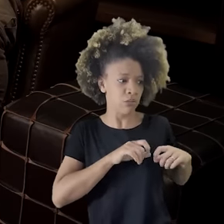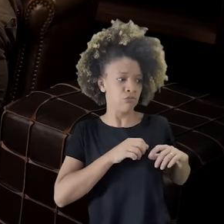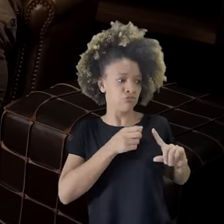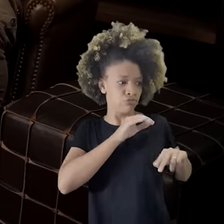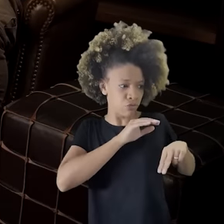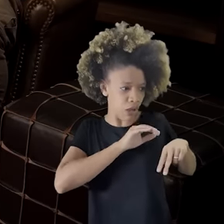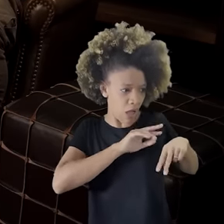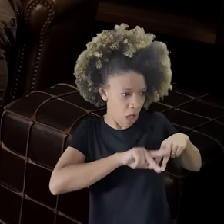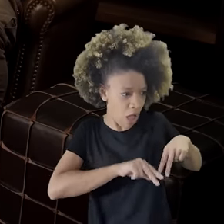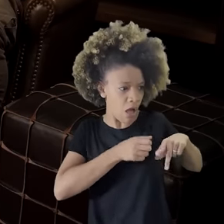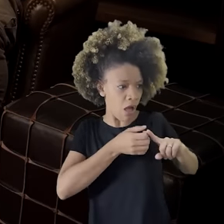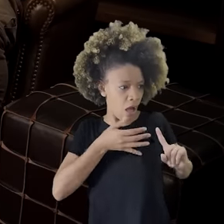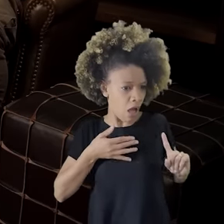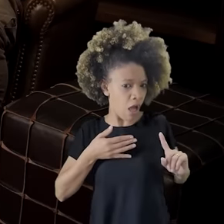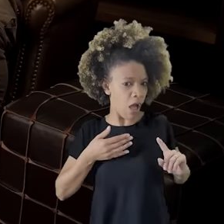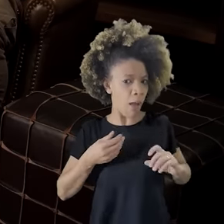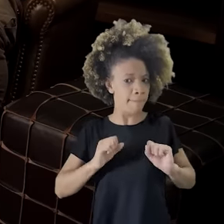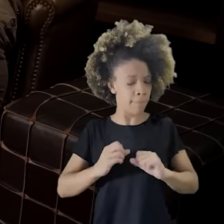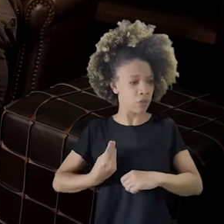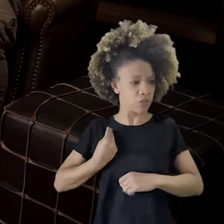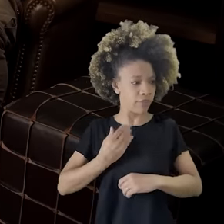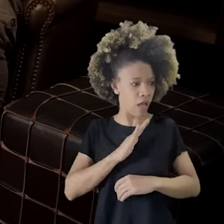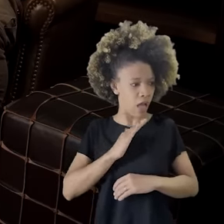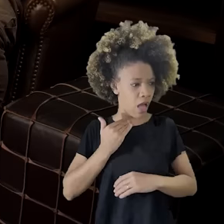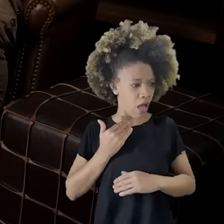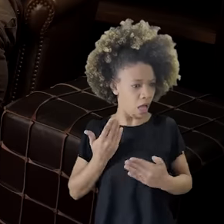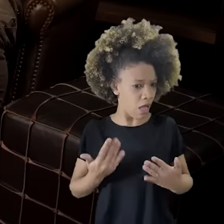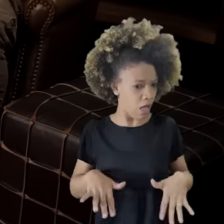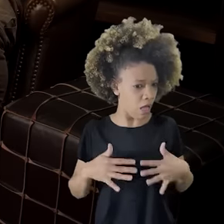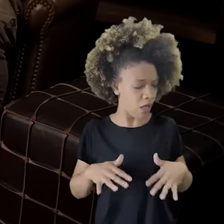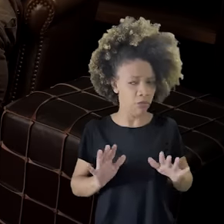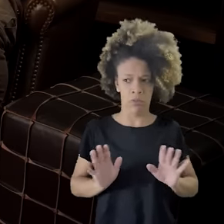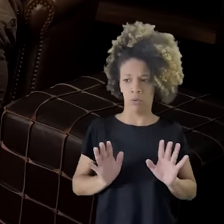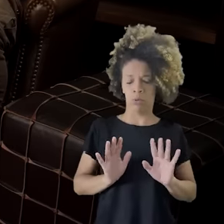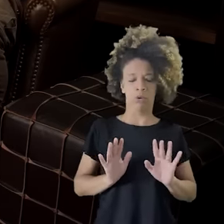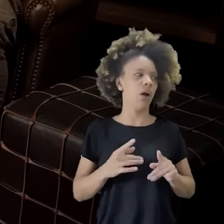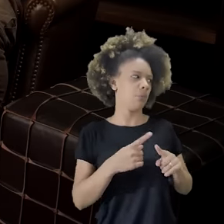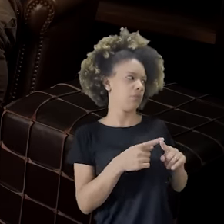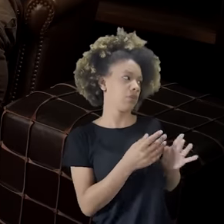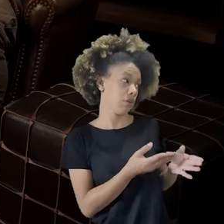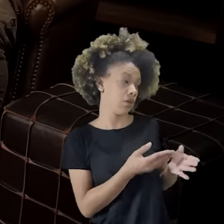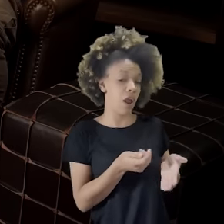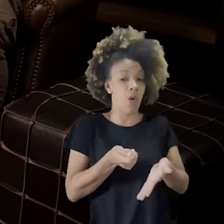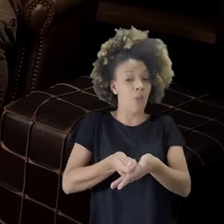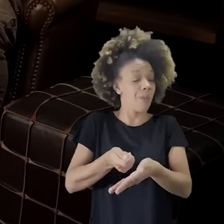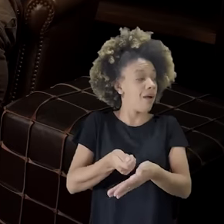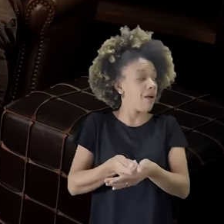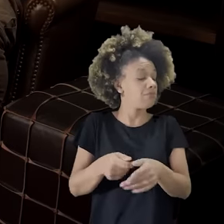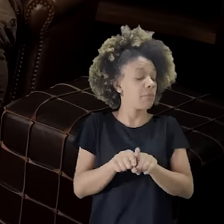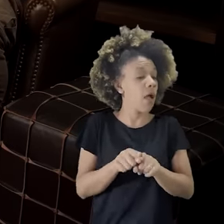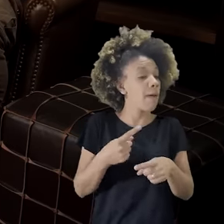me gerar mais a vida pode né pode gerar mais chances né Porque até então